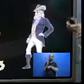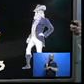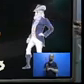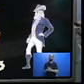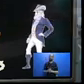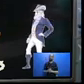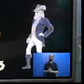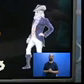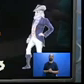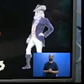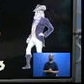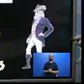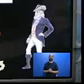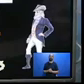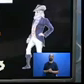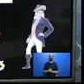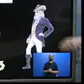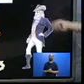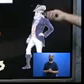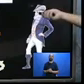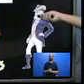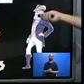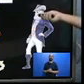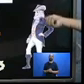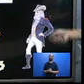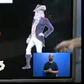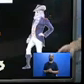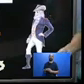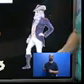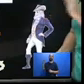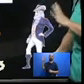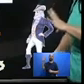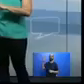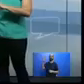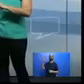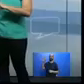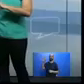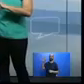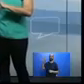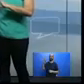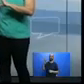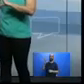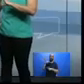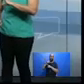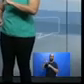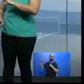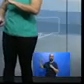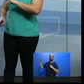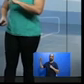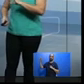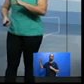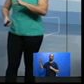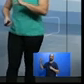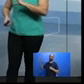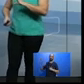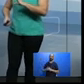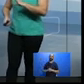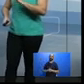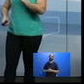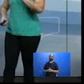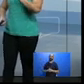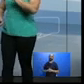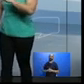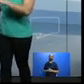um pouco mais para frente sobre os bandeirantes. Os franceses vazaram, né? Na hora que viu que não ia compensar